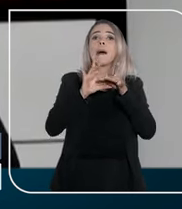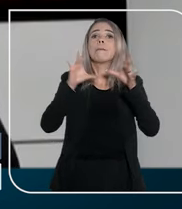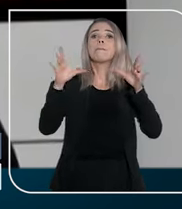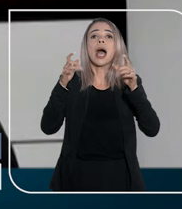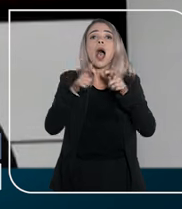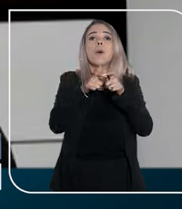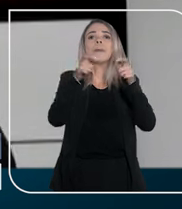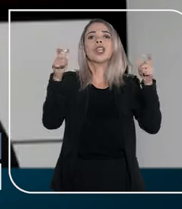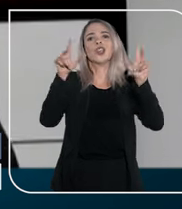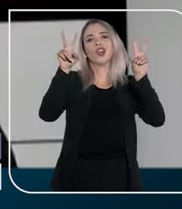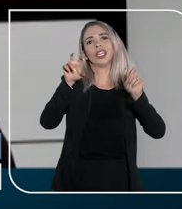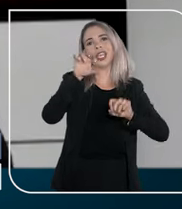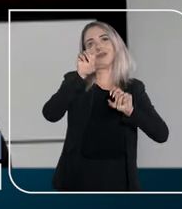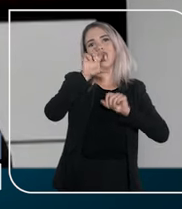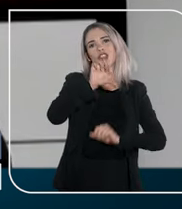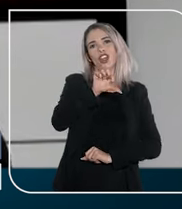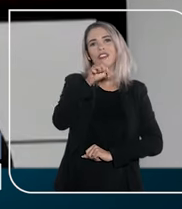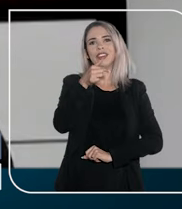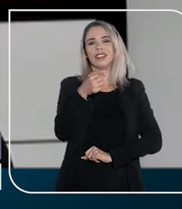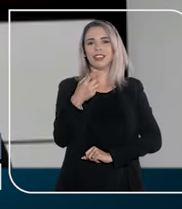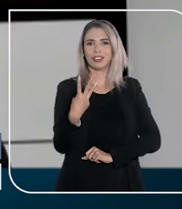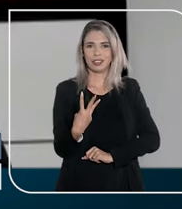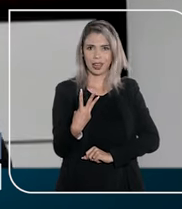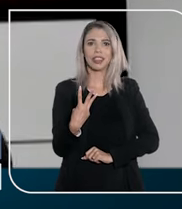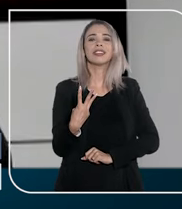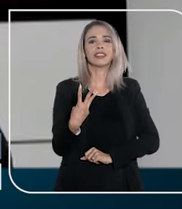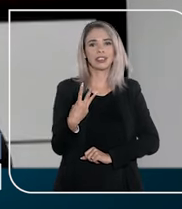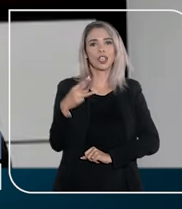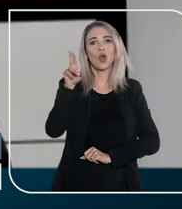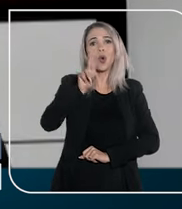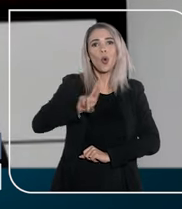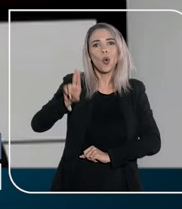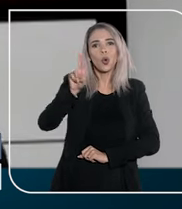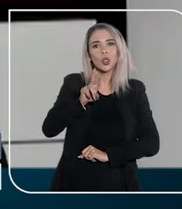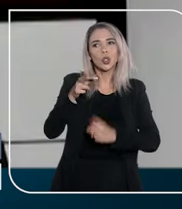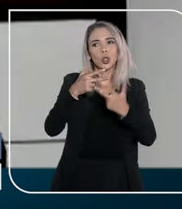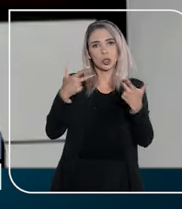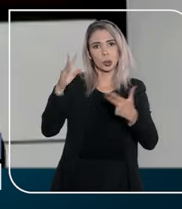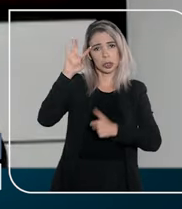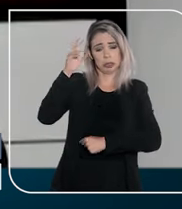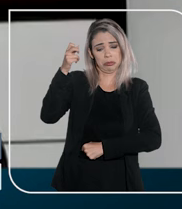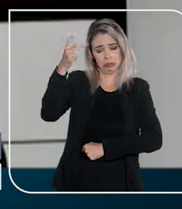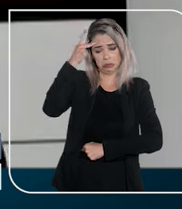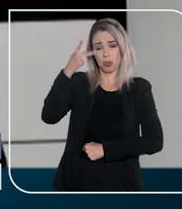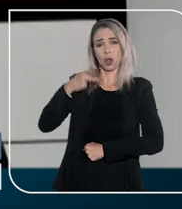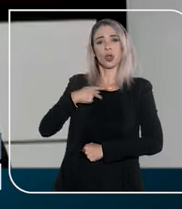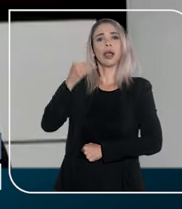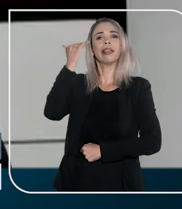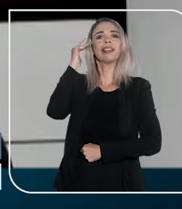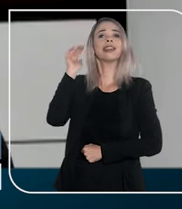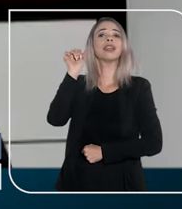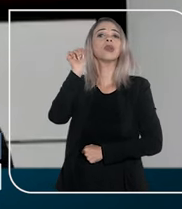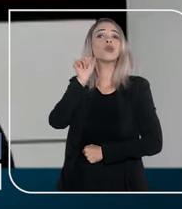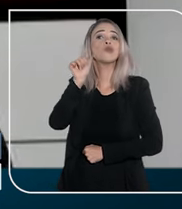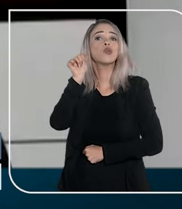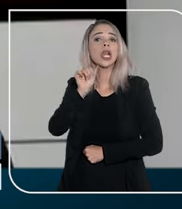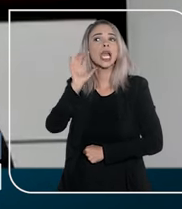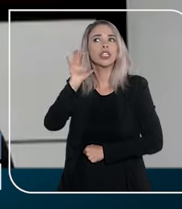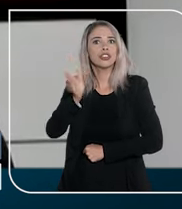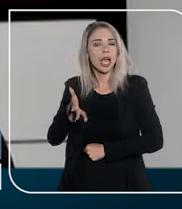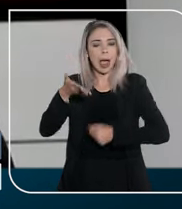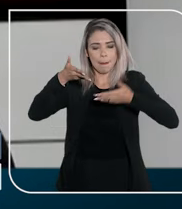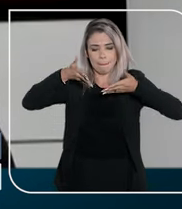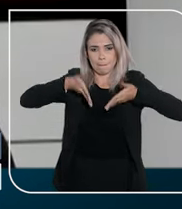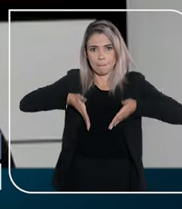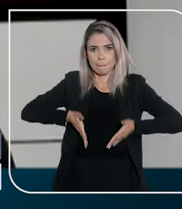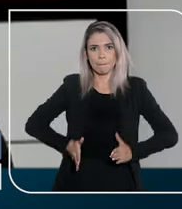tema 973, porque utilizou da ratio decidendi, que são as razões de decidir, para entender que a mulher, ainda que já tenha ganho o